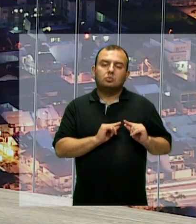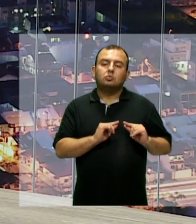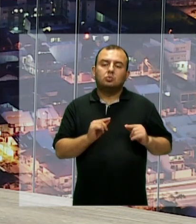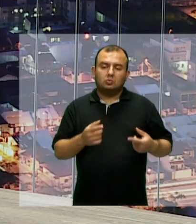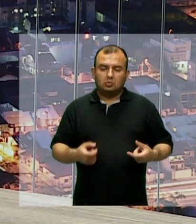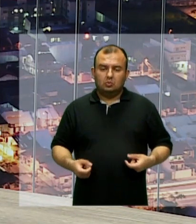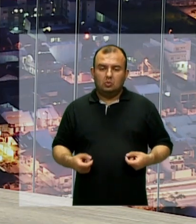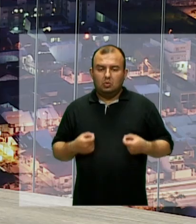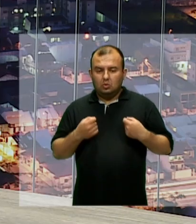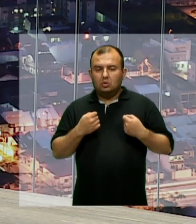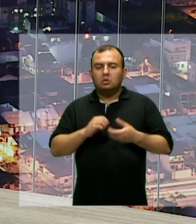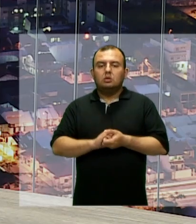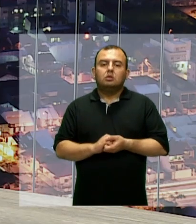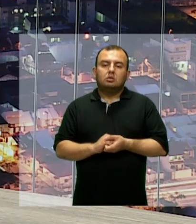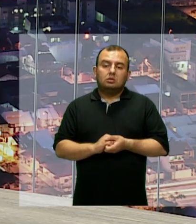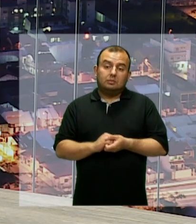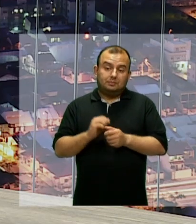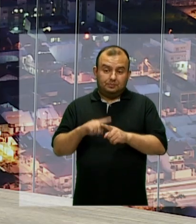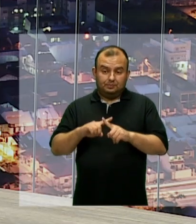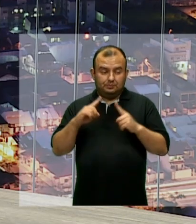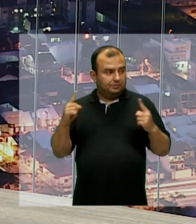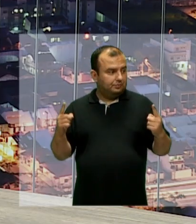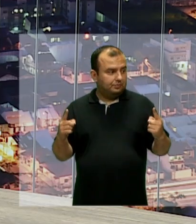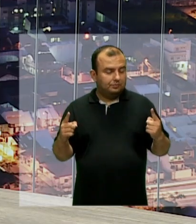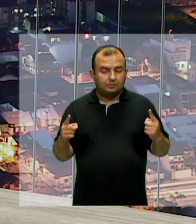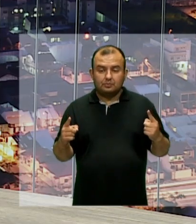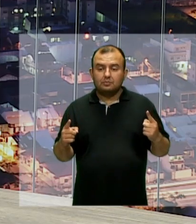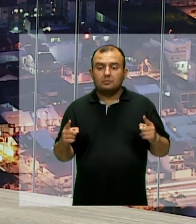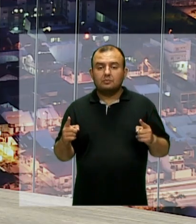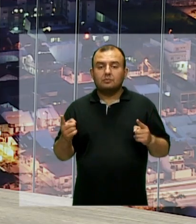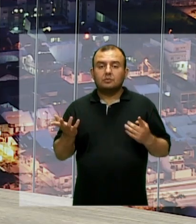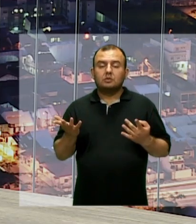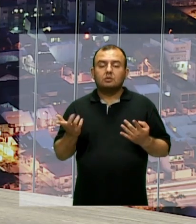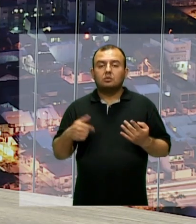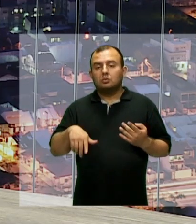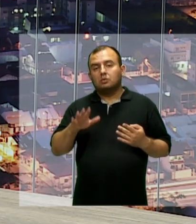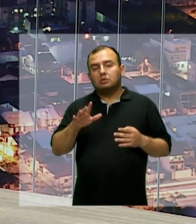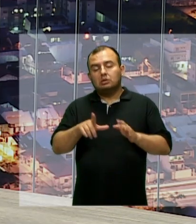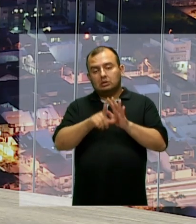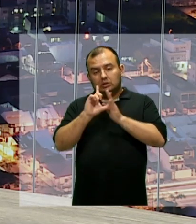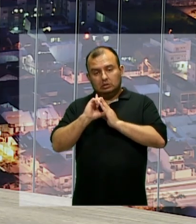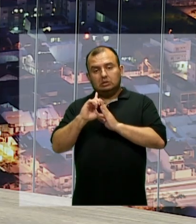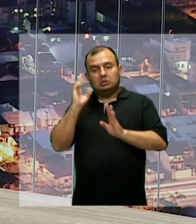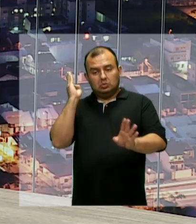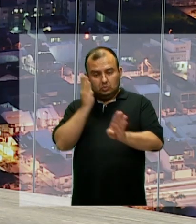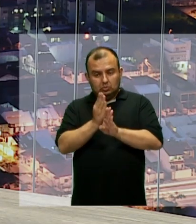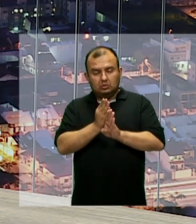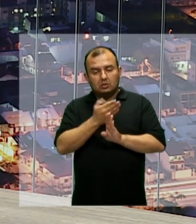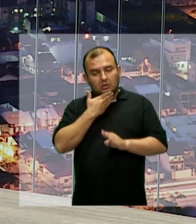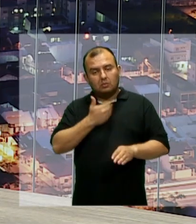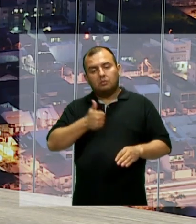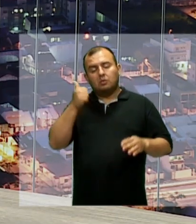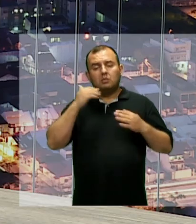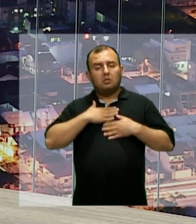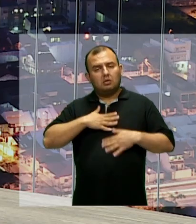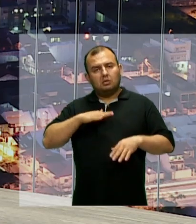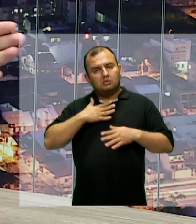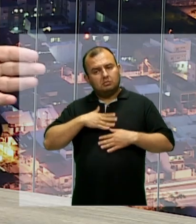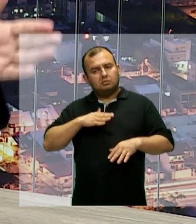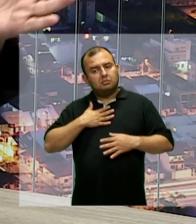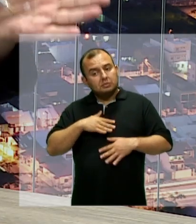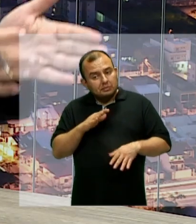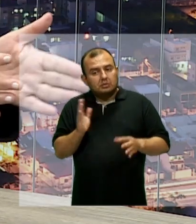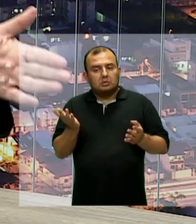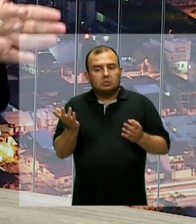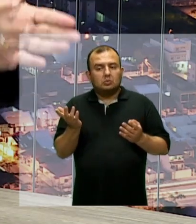tumor, mas quanto mais cedo se achar, mais tranquilo, digamos assim,